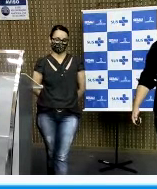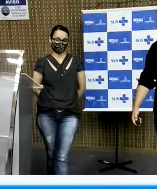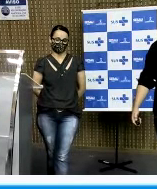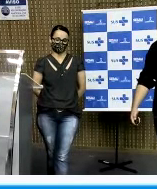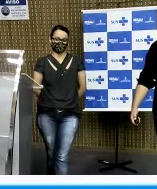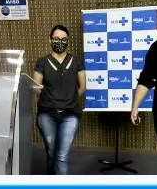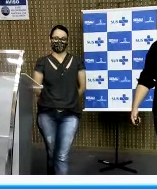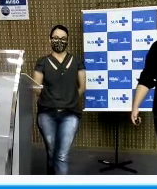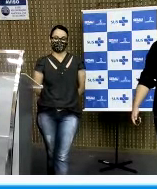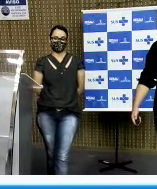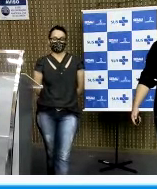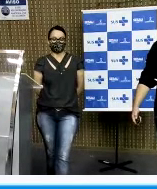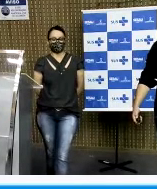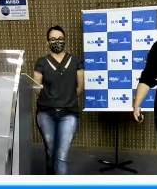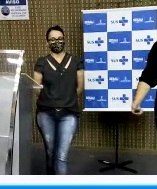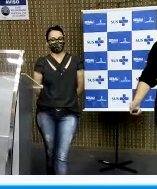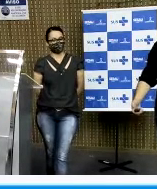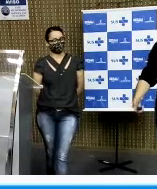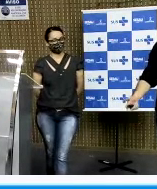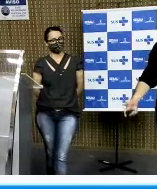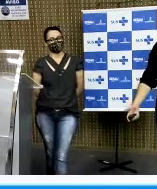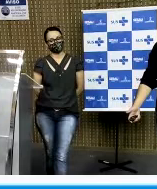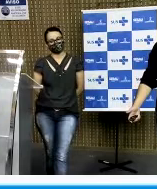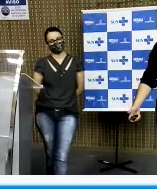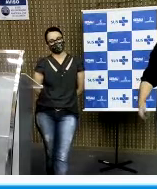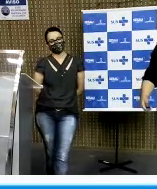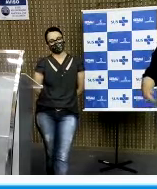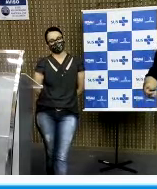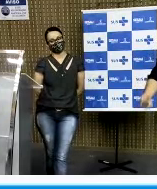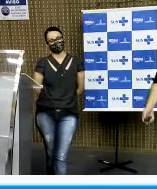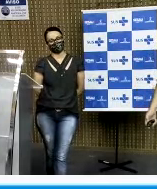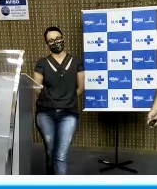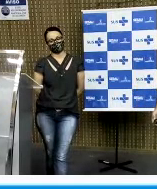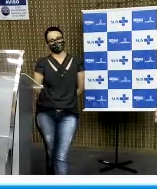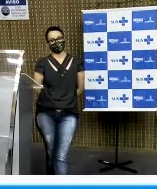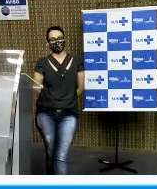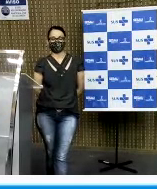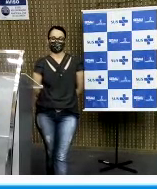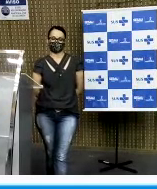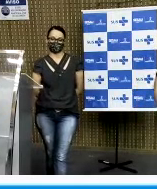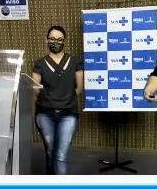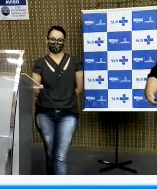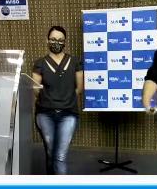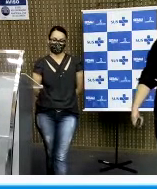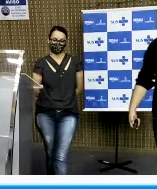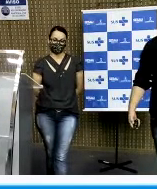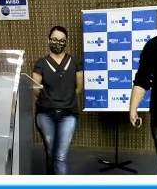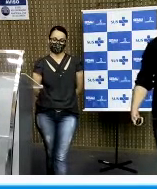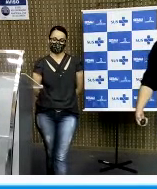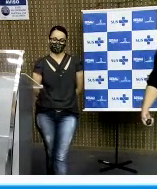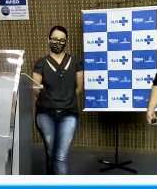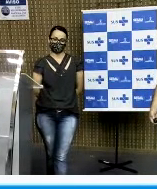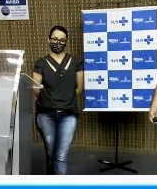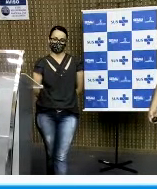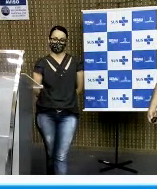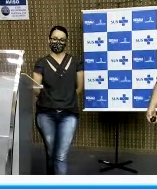bastante, apesar de um bairro antigo, mas ainda que ele se expande bastante ainda dentro do seu limite